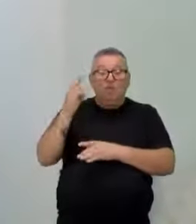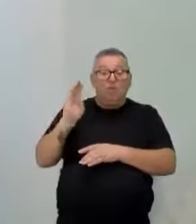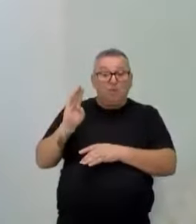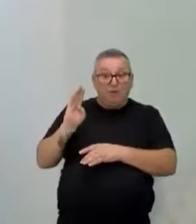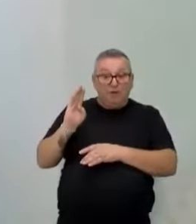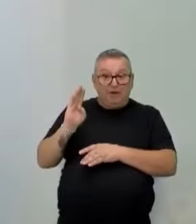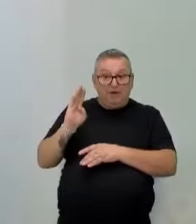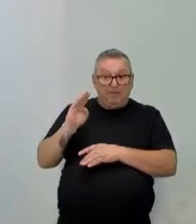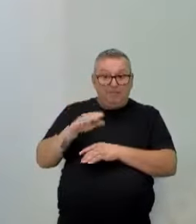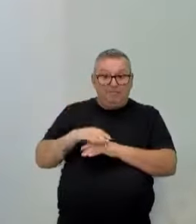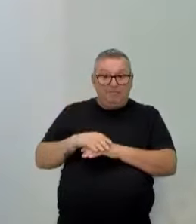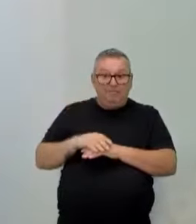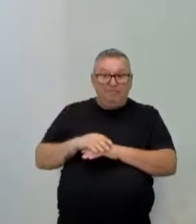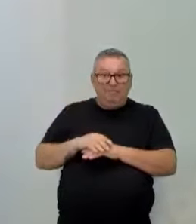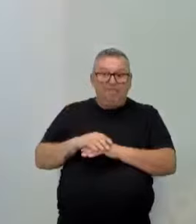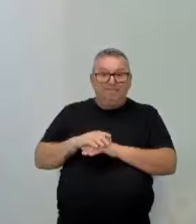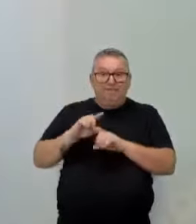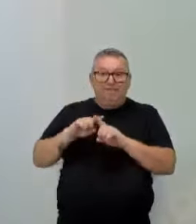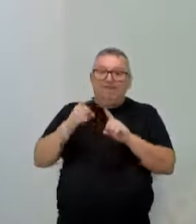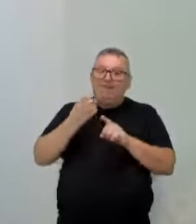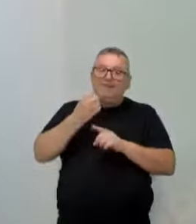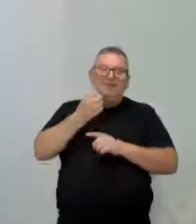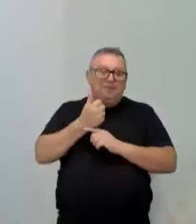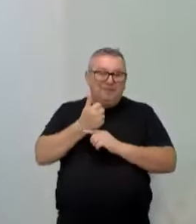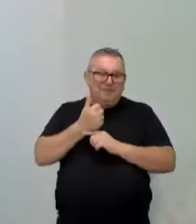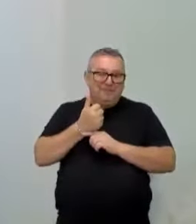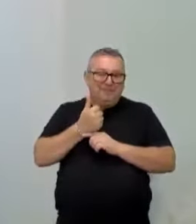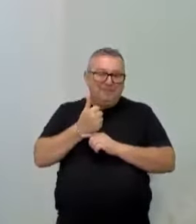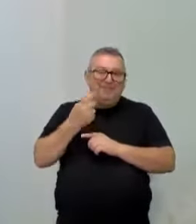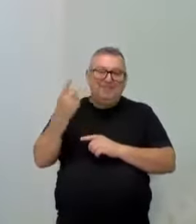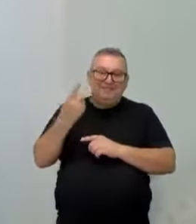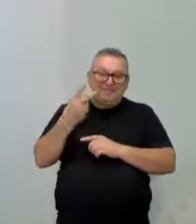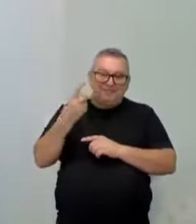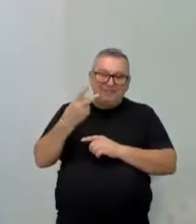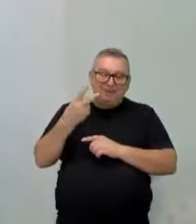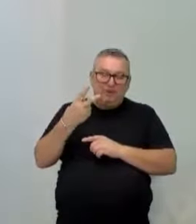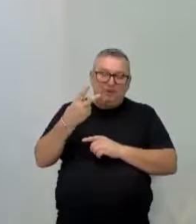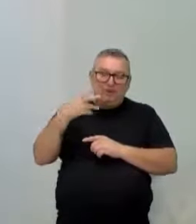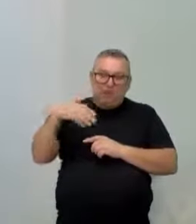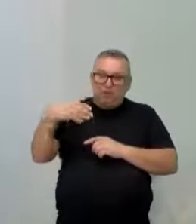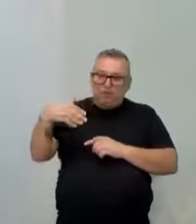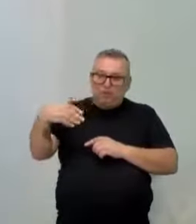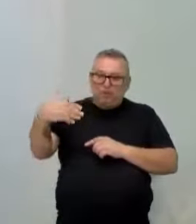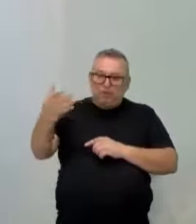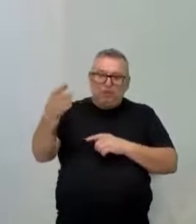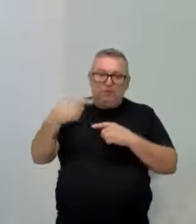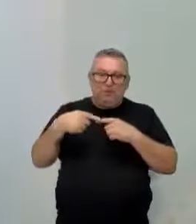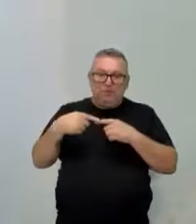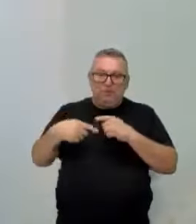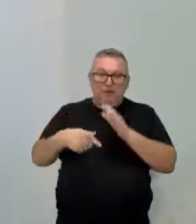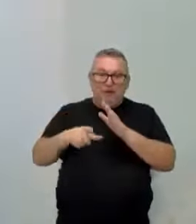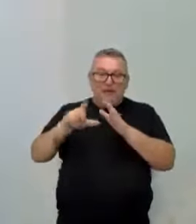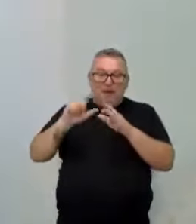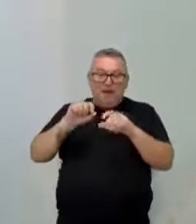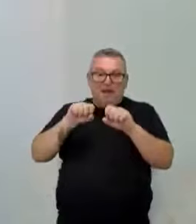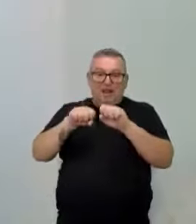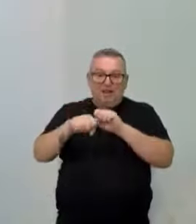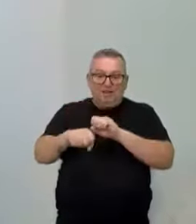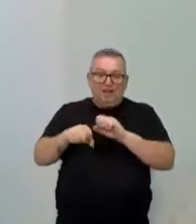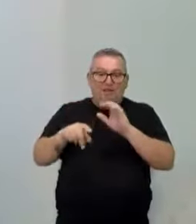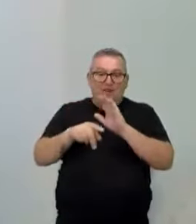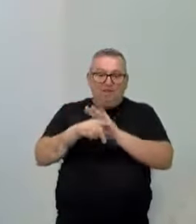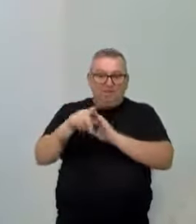Infelizmente, no primeiro a gente não estava junto. Mas que bom que do segundo adiante Toda semana, antes da formação